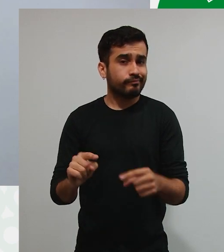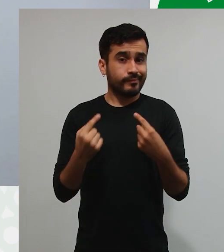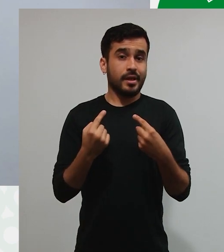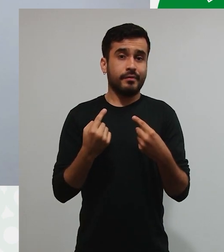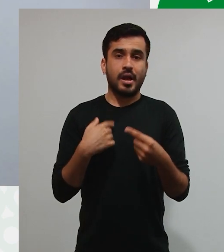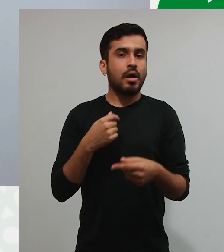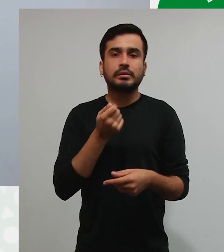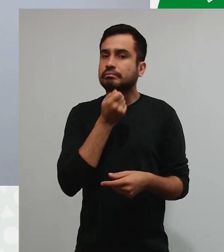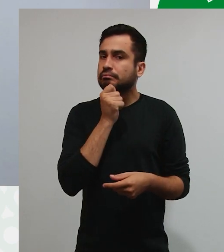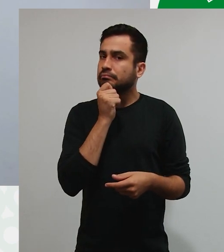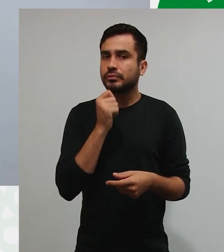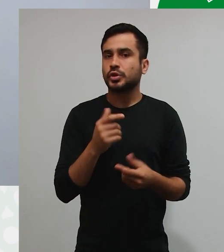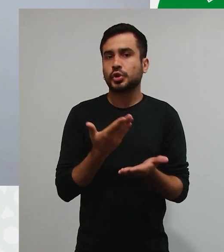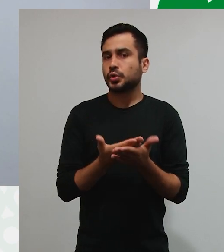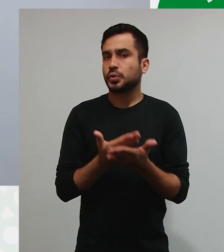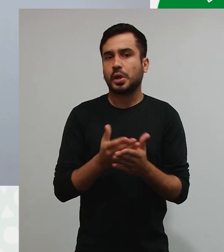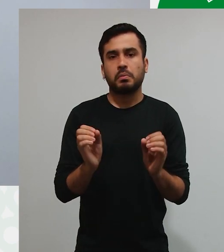primeira experiência,